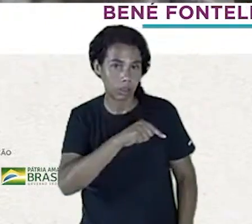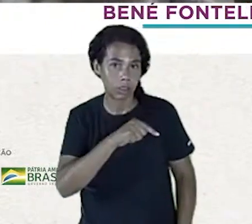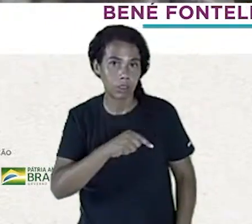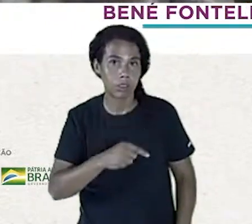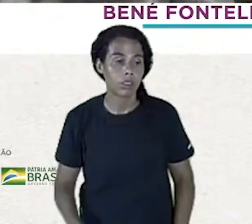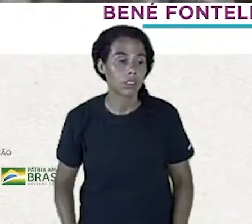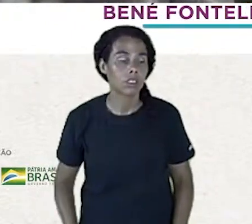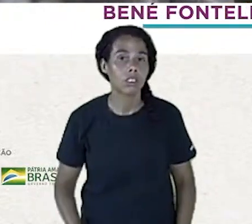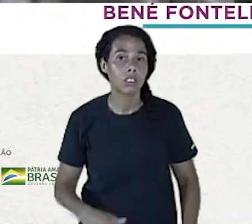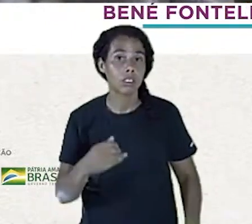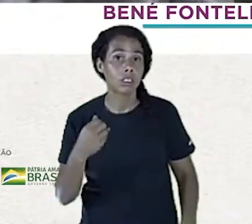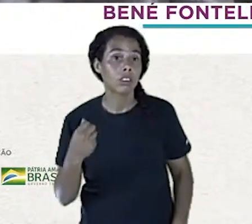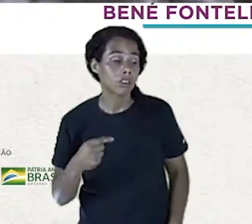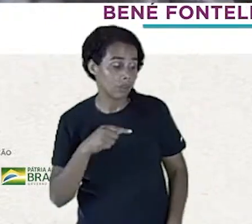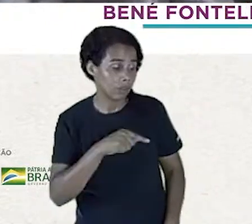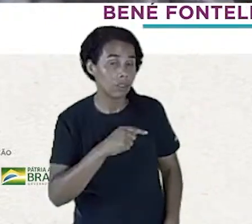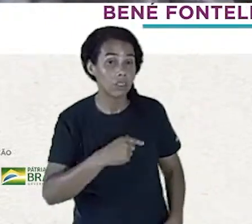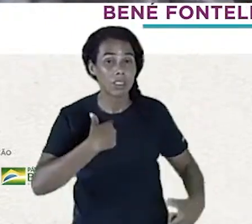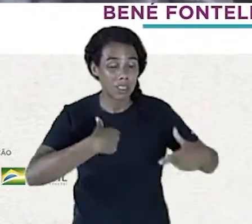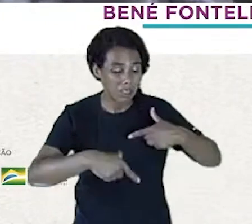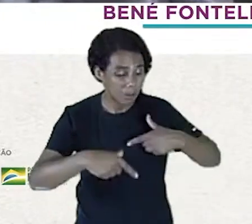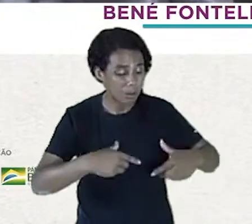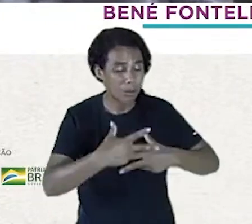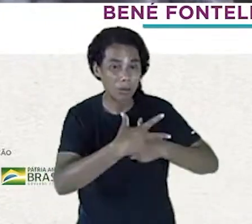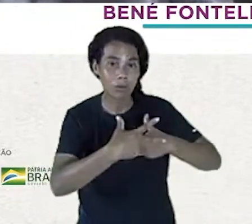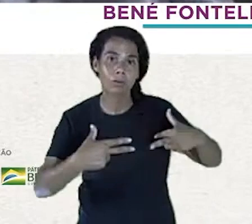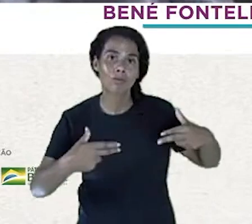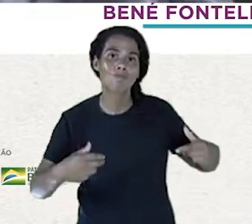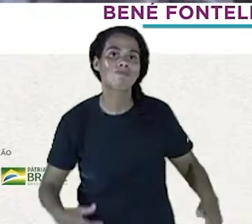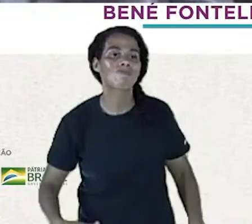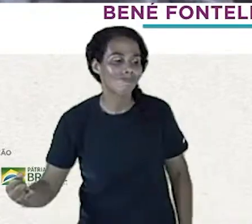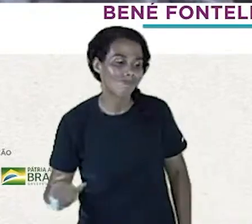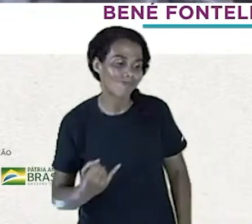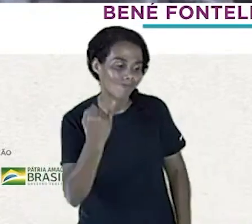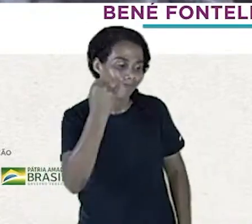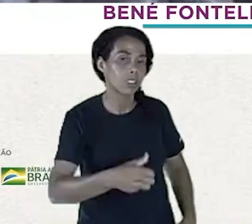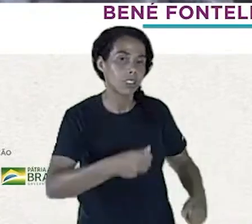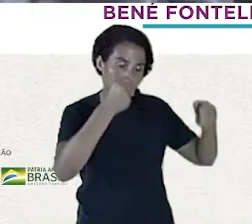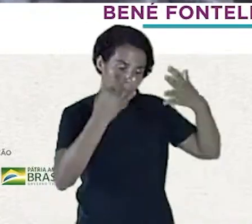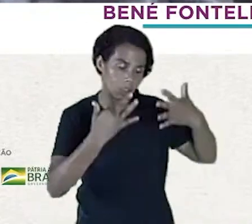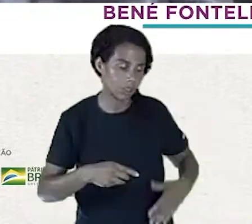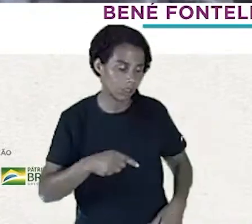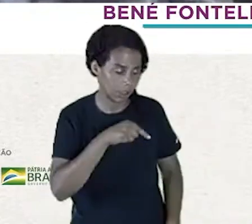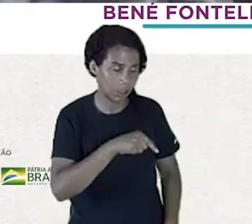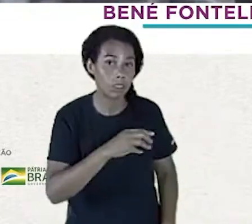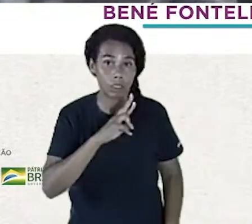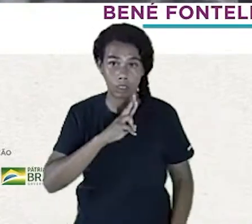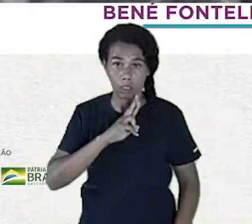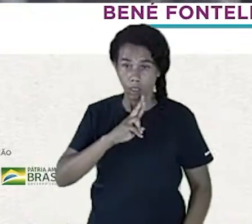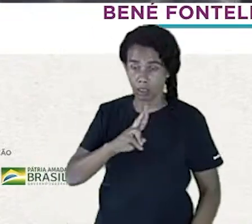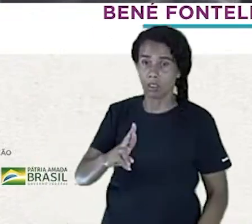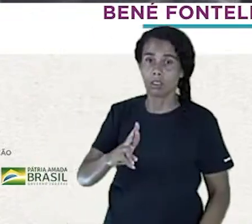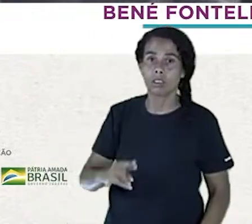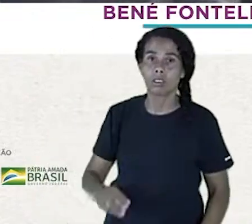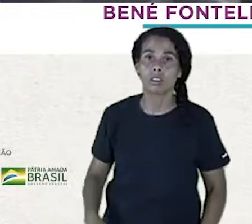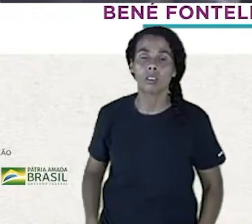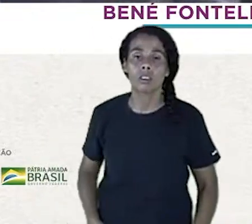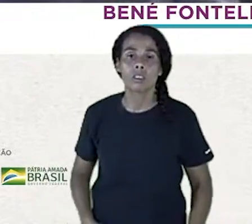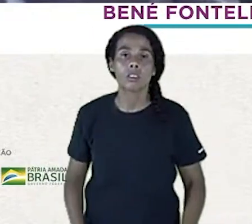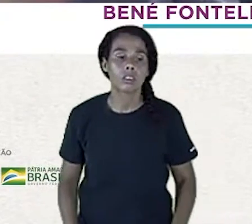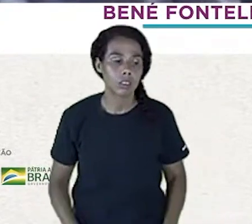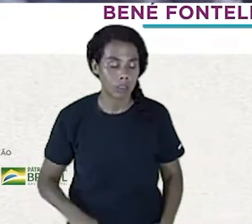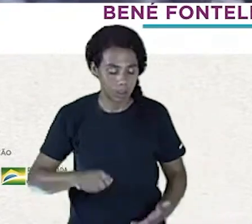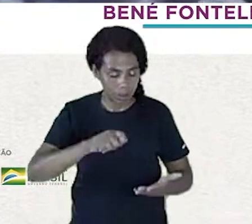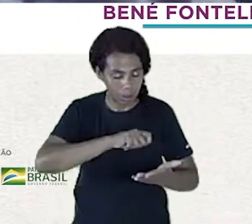sua. Porque tem um processo, ao fazer, ao construir canções e etc., tem um processo de